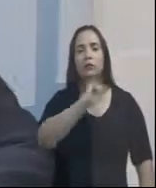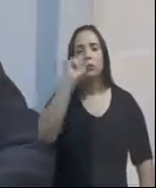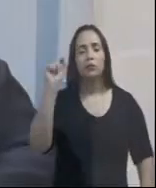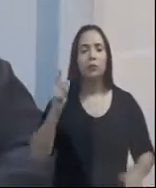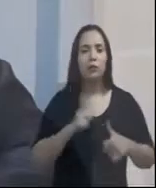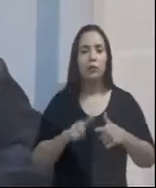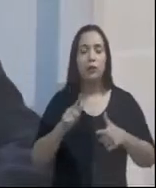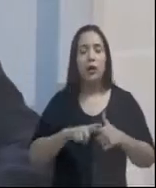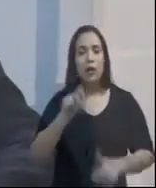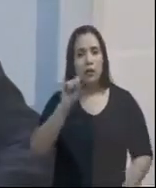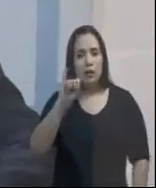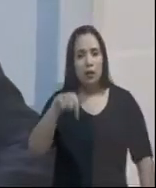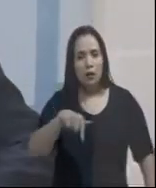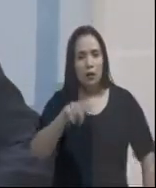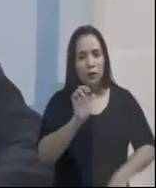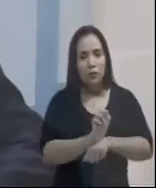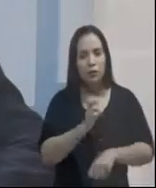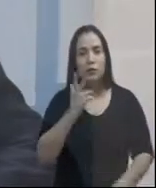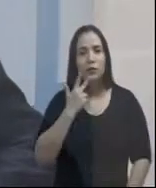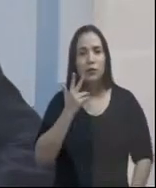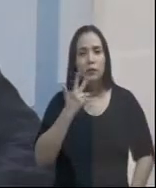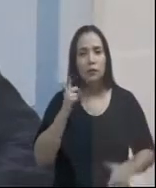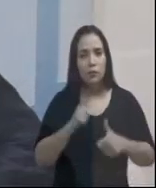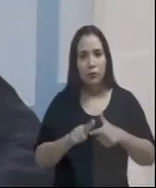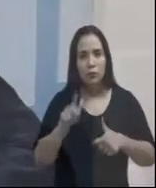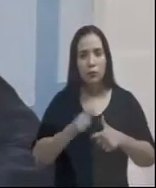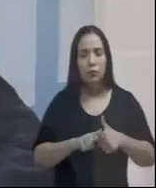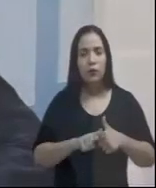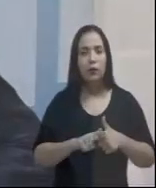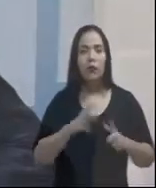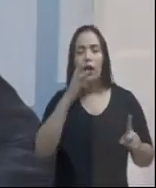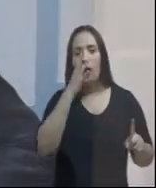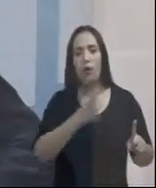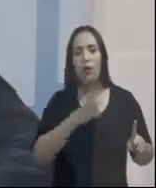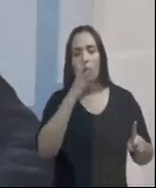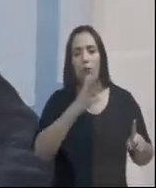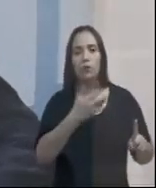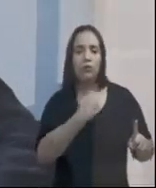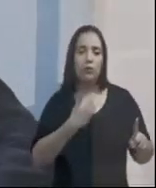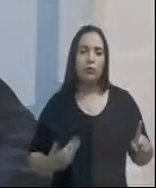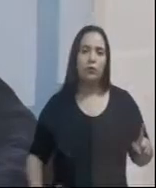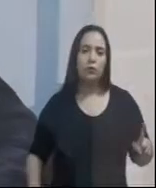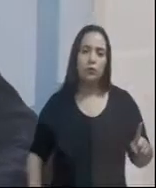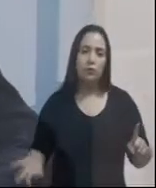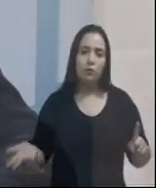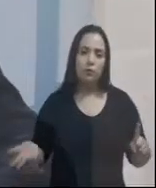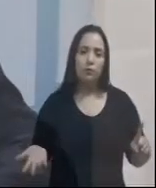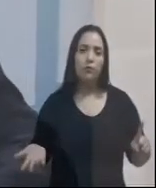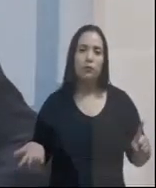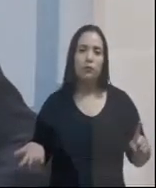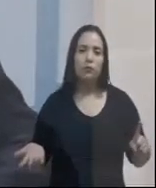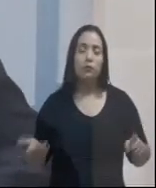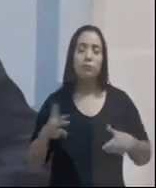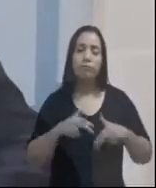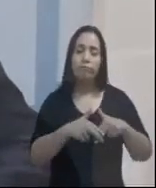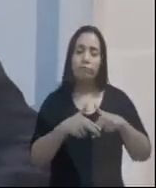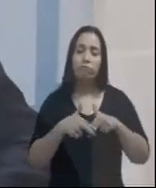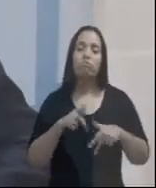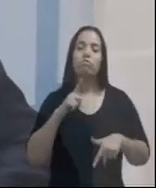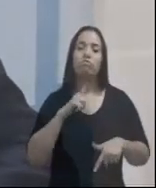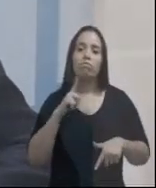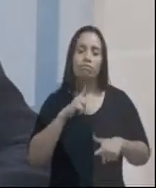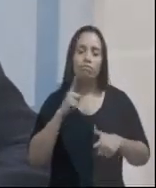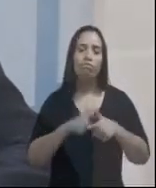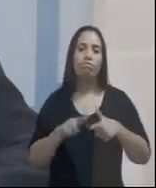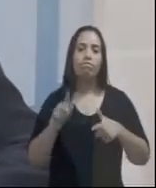Se fosse só no Ceará, o culpado era o governador. Aí com certeza. Aí com certeza. Tá? Então existe algo errado.